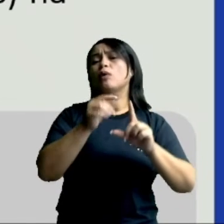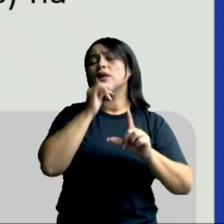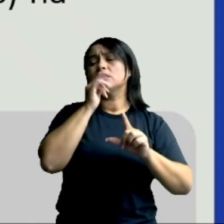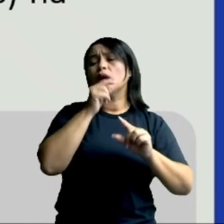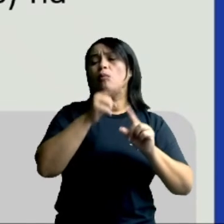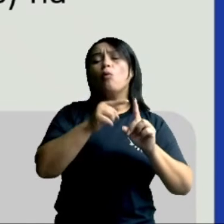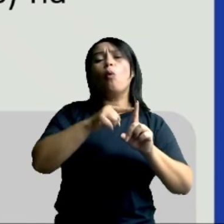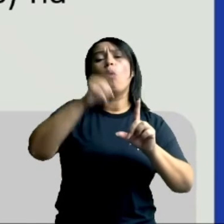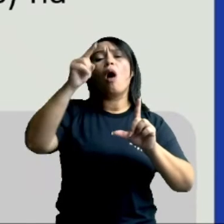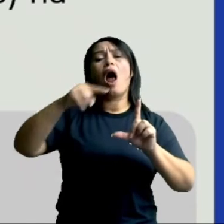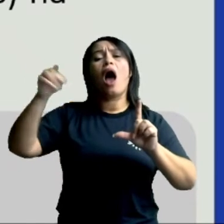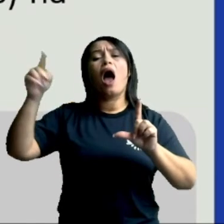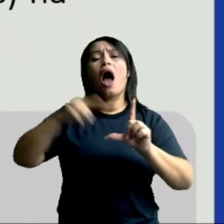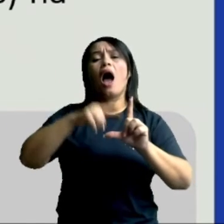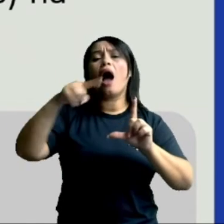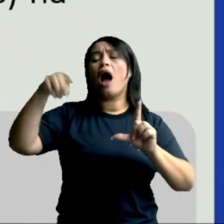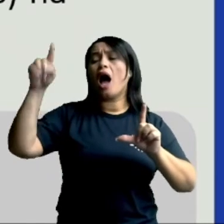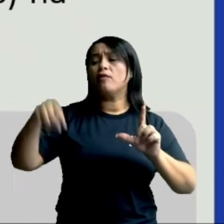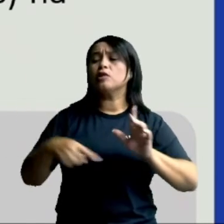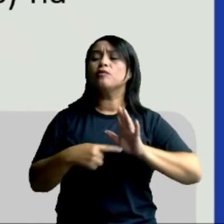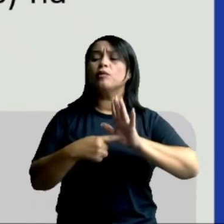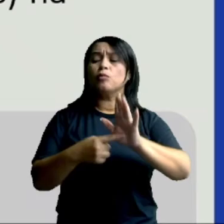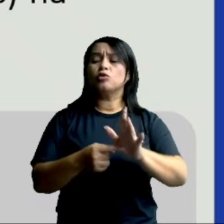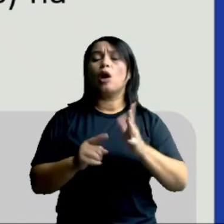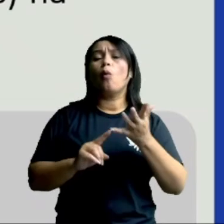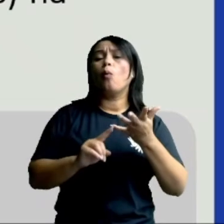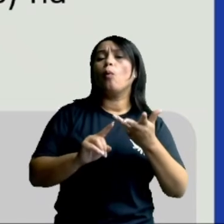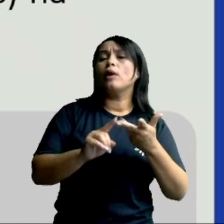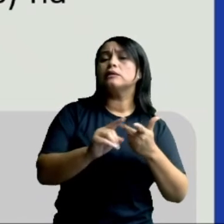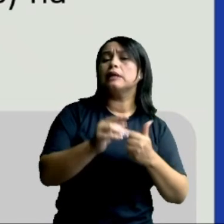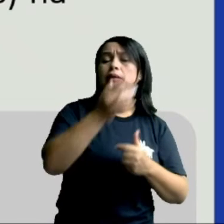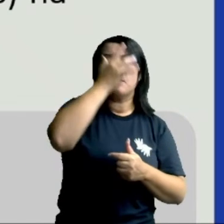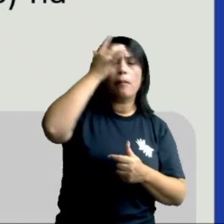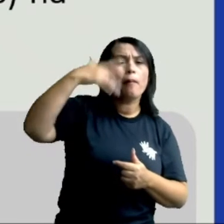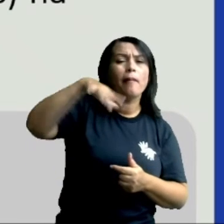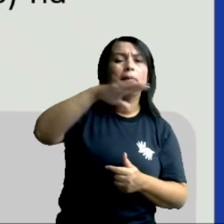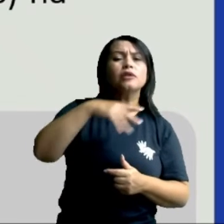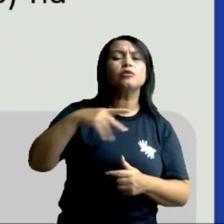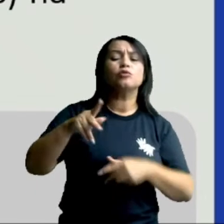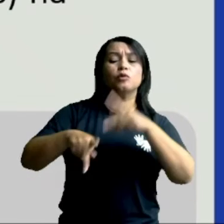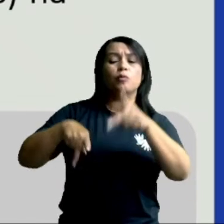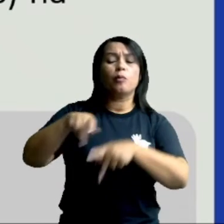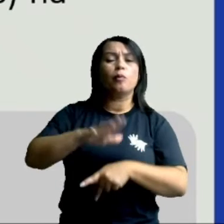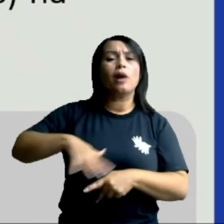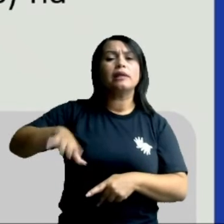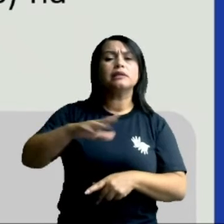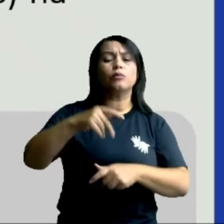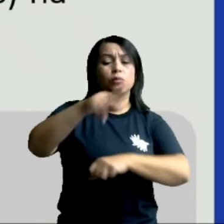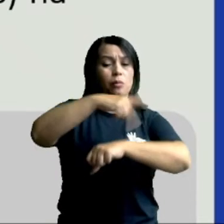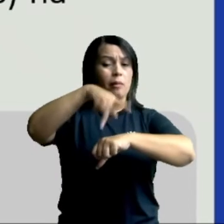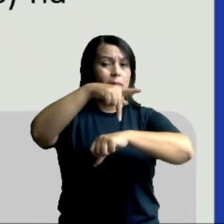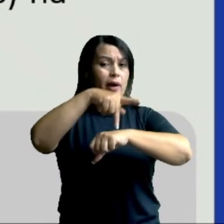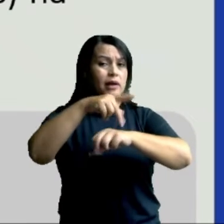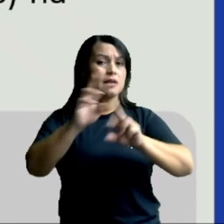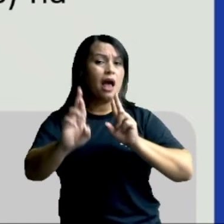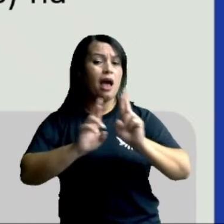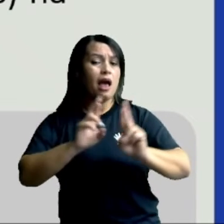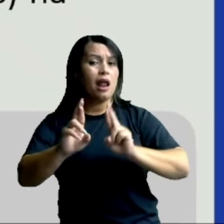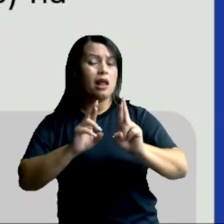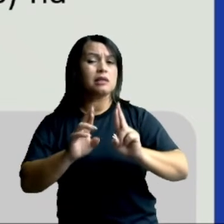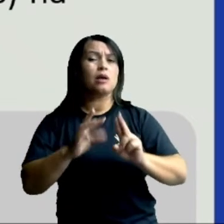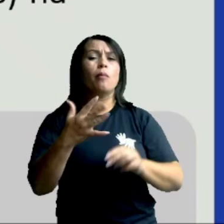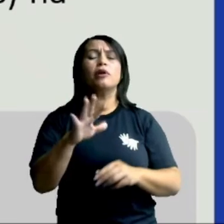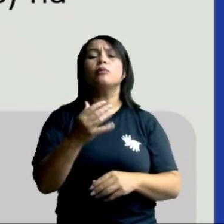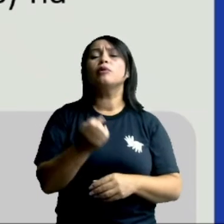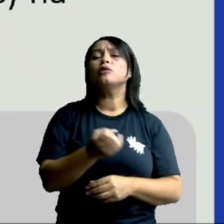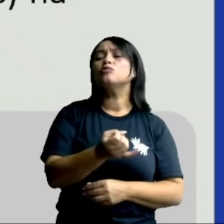uma pirâmide etária? Né? São gráficos que apresentam a quantidade da população de determinado país em relação às faixas